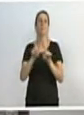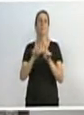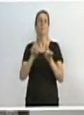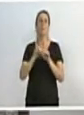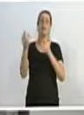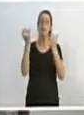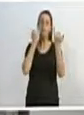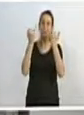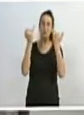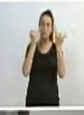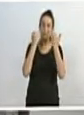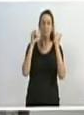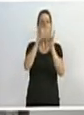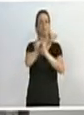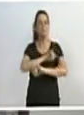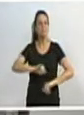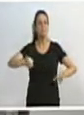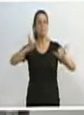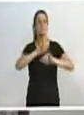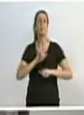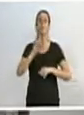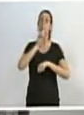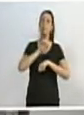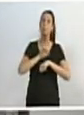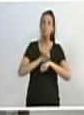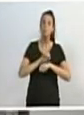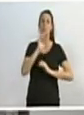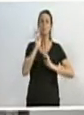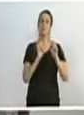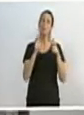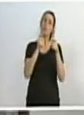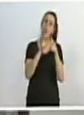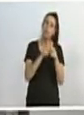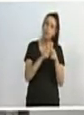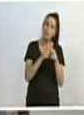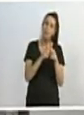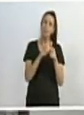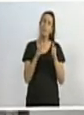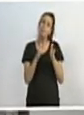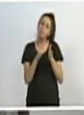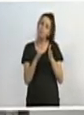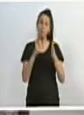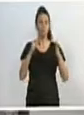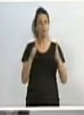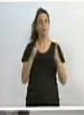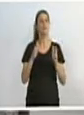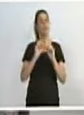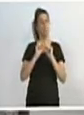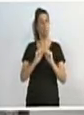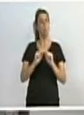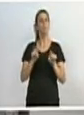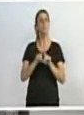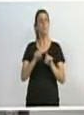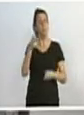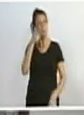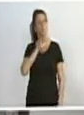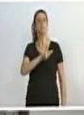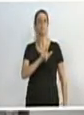informações para que o pequeno, o médio empreendedor, ele possa conseguir